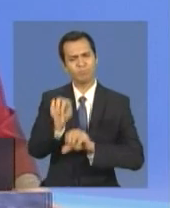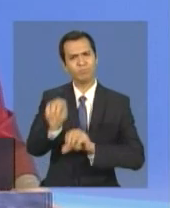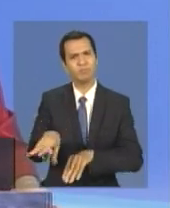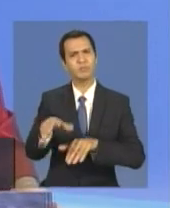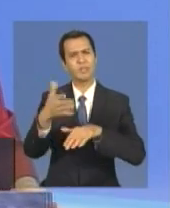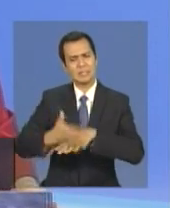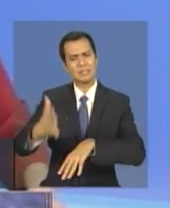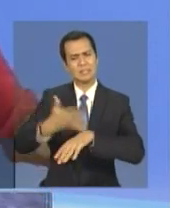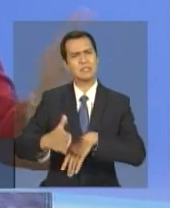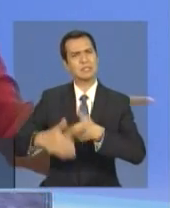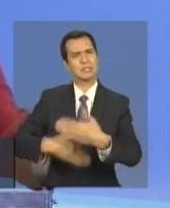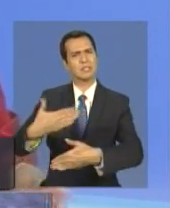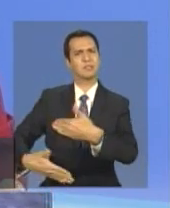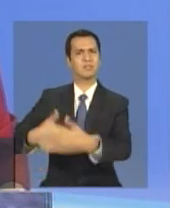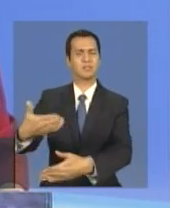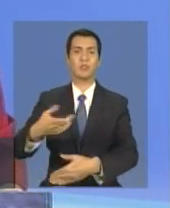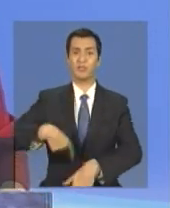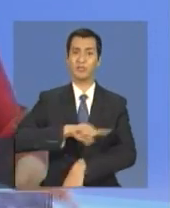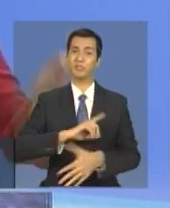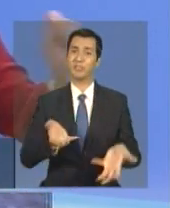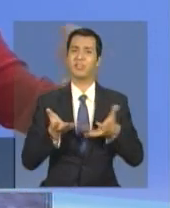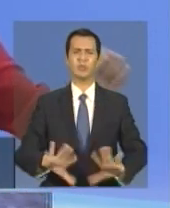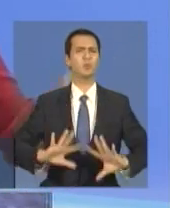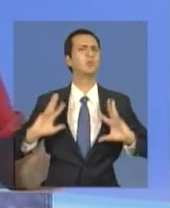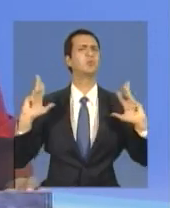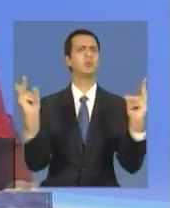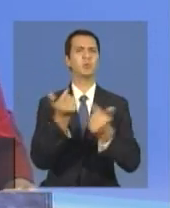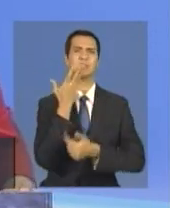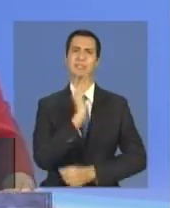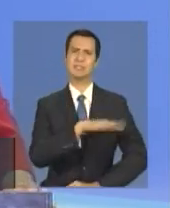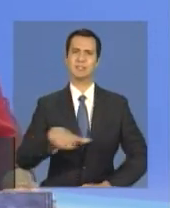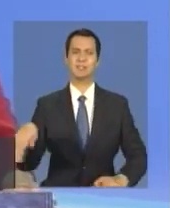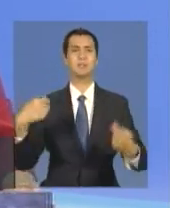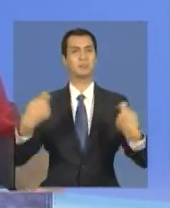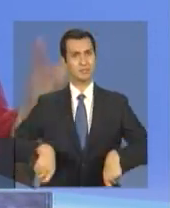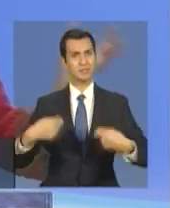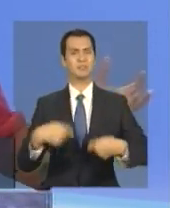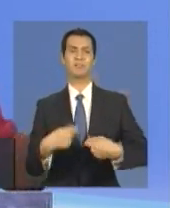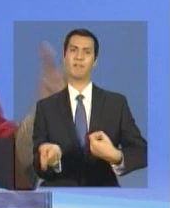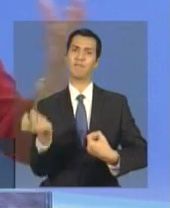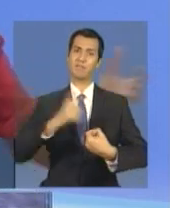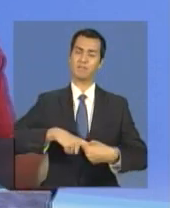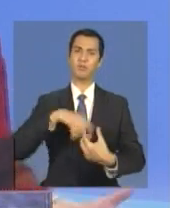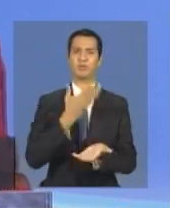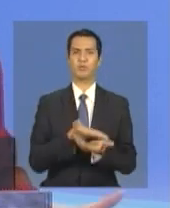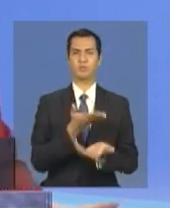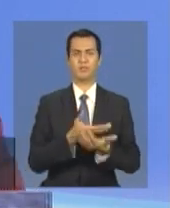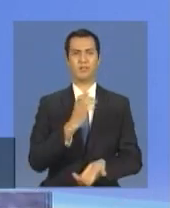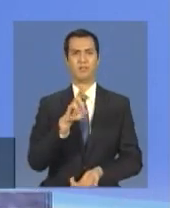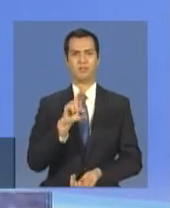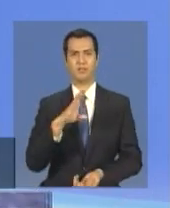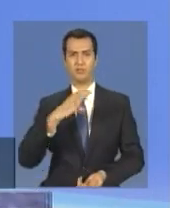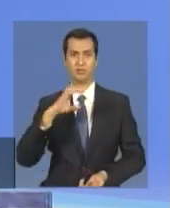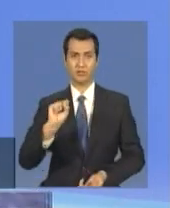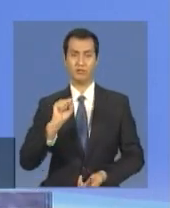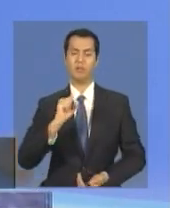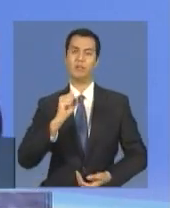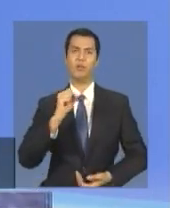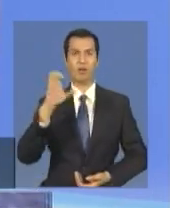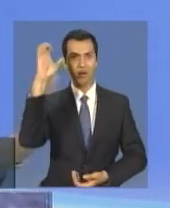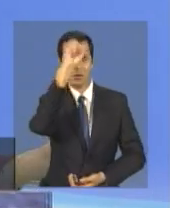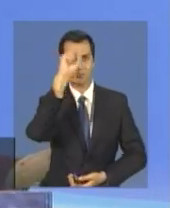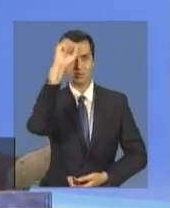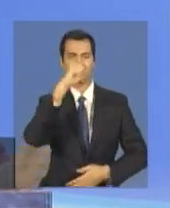toda criança, mas toda criança mesmo, tenha acesso a um nível de incentivo para aprender